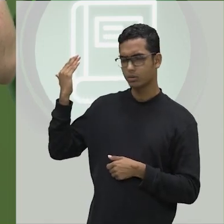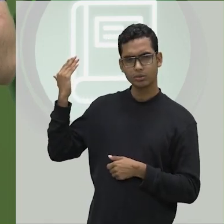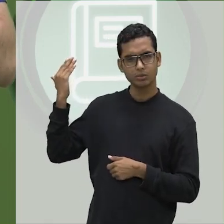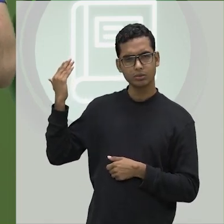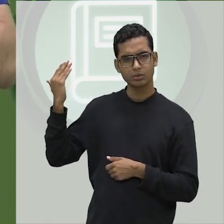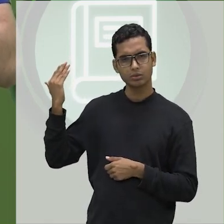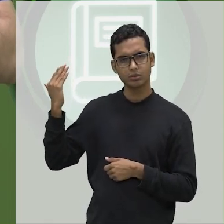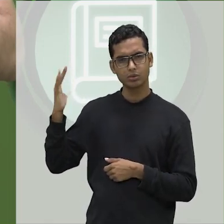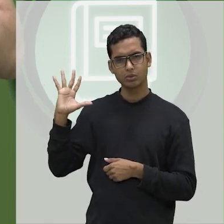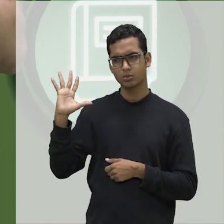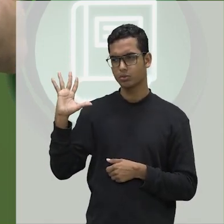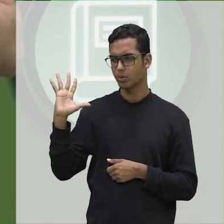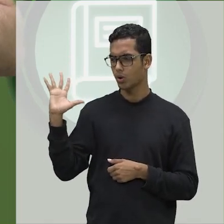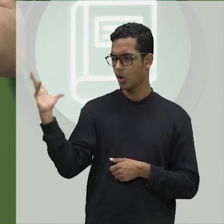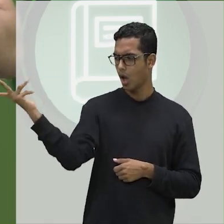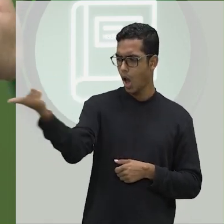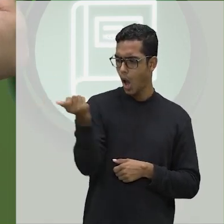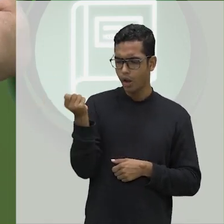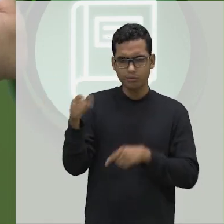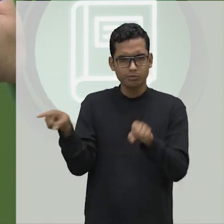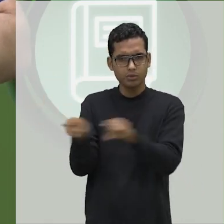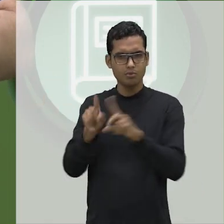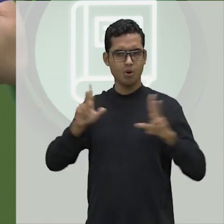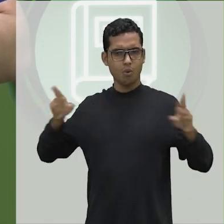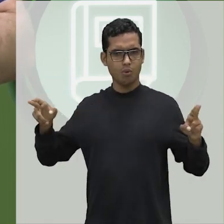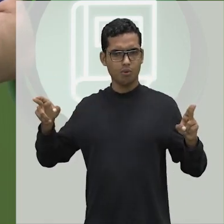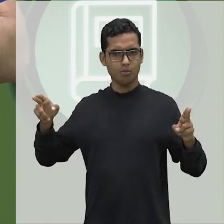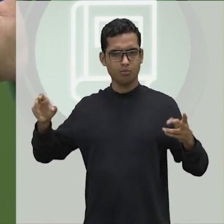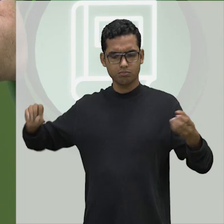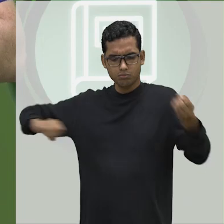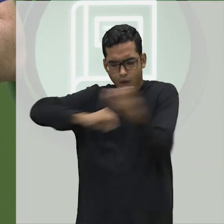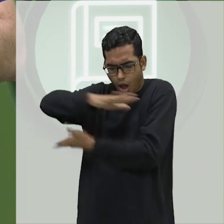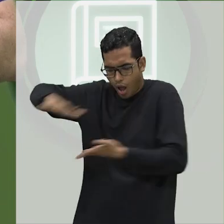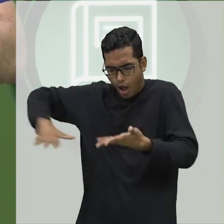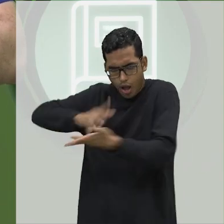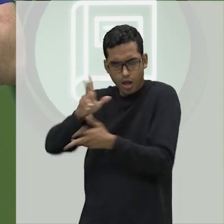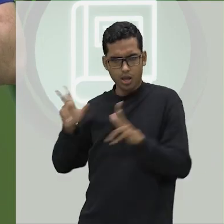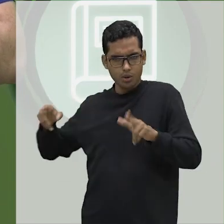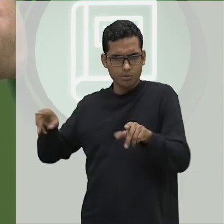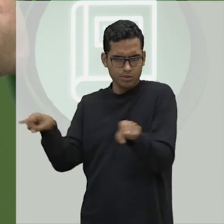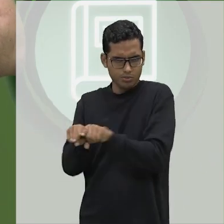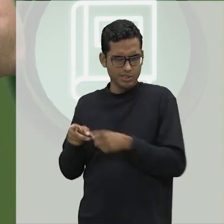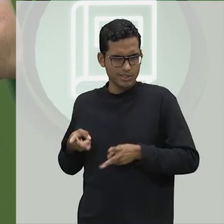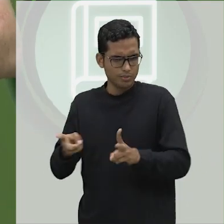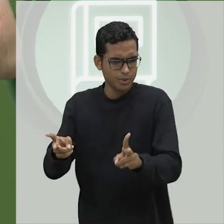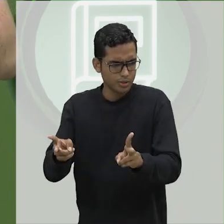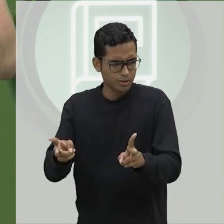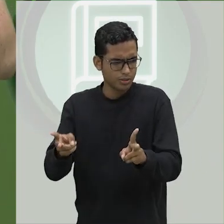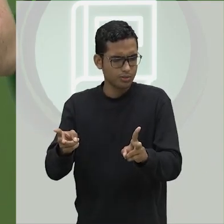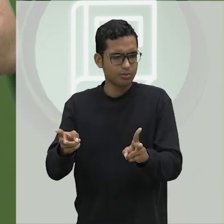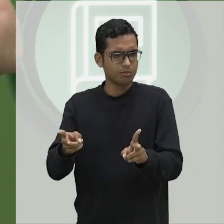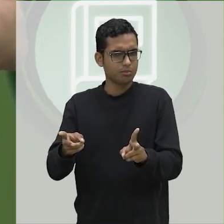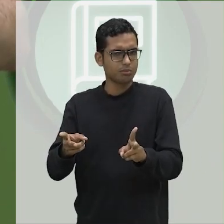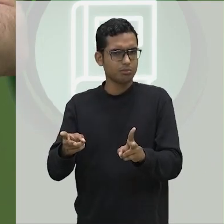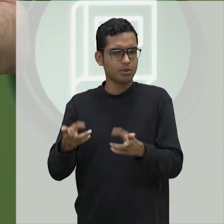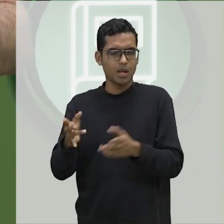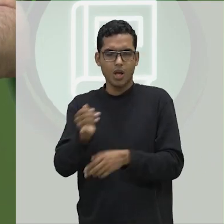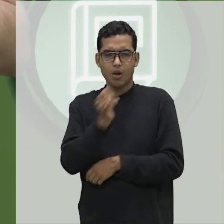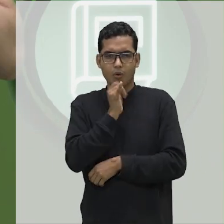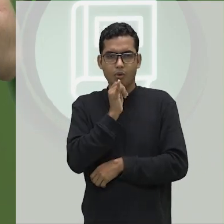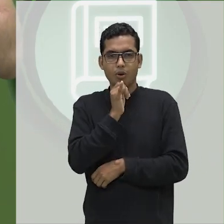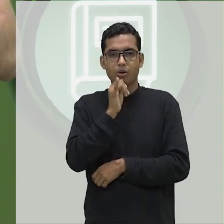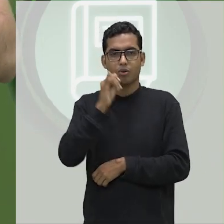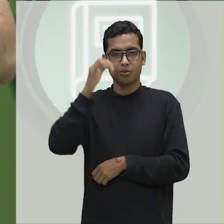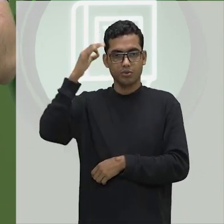sempre existiu também? Alguns filósofos já tentaram responder esse questionamento, por exemplo, Santo Agostinho. Santo